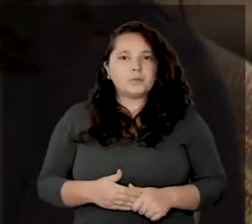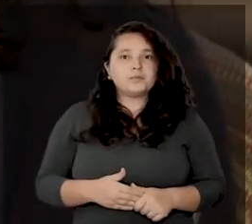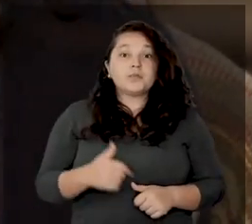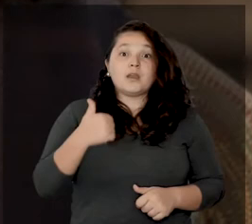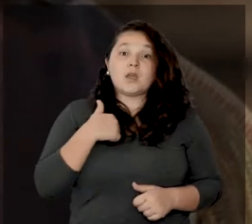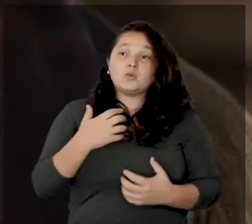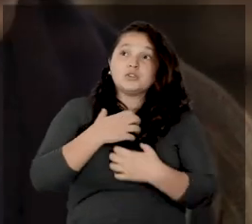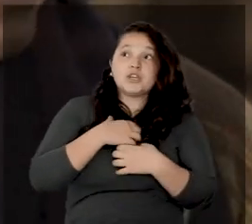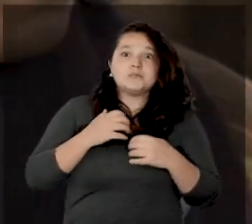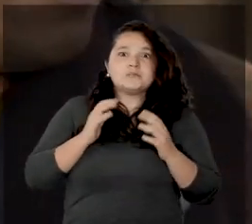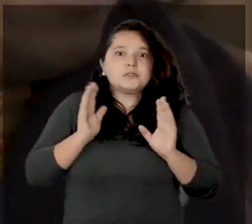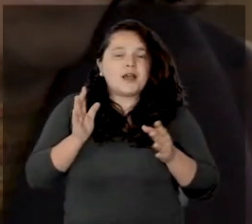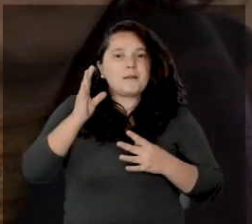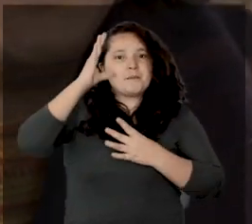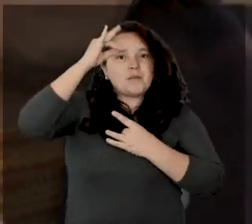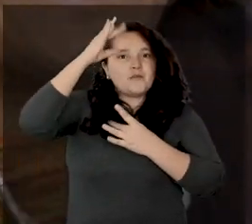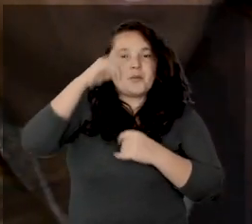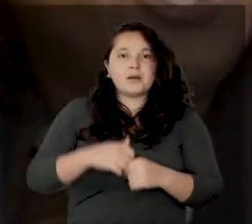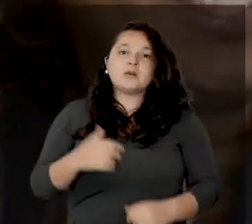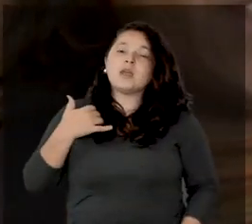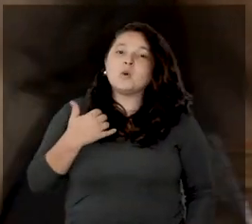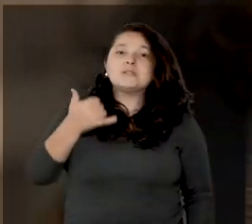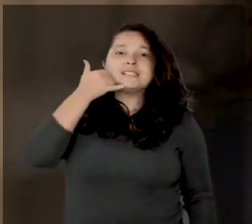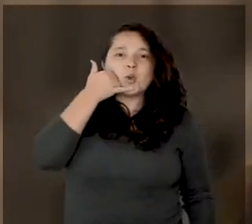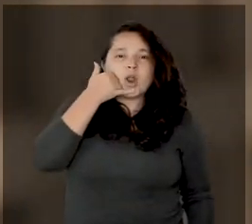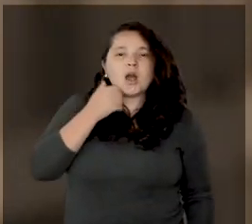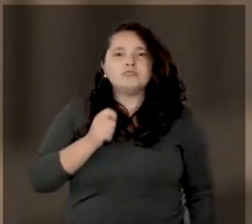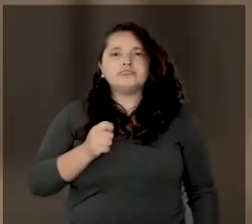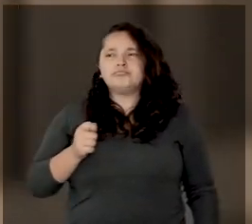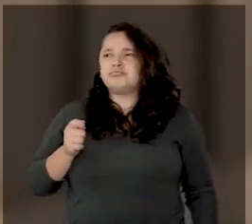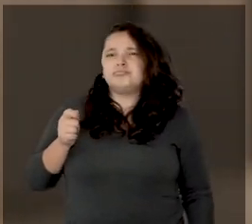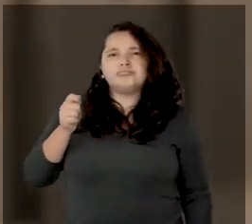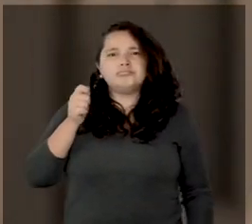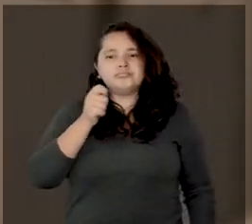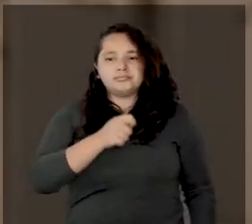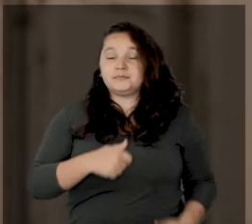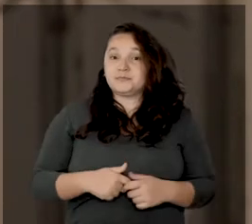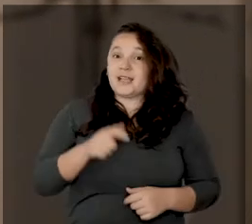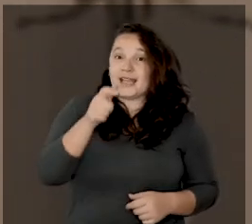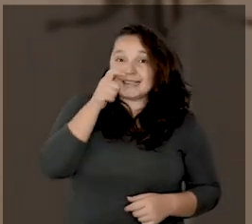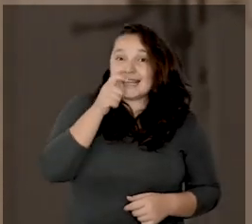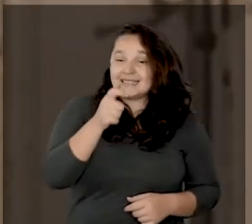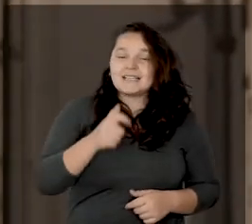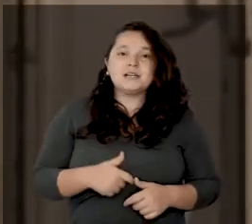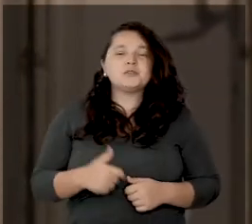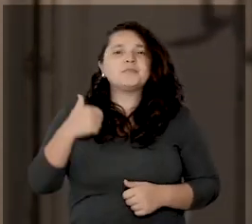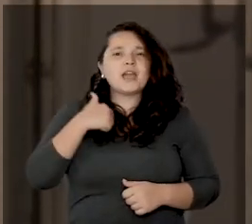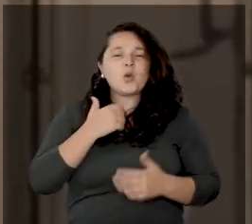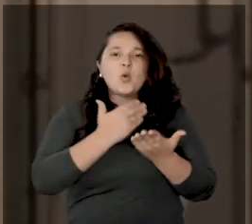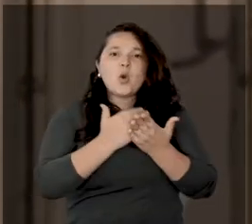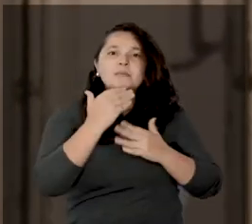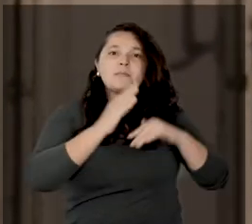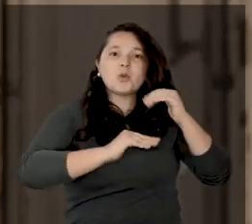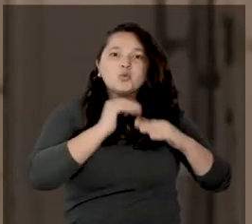ligando, já com o celular ligado, né? É interessante de dizer que eu comecei a produzir e comecei a postar, nessa época